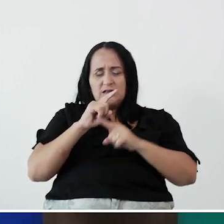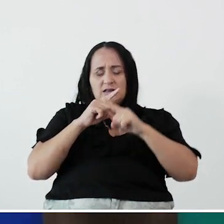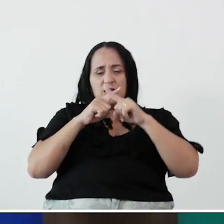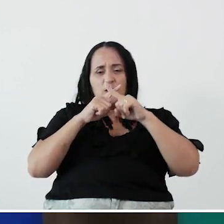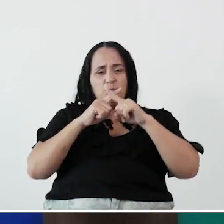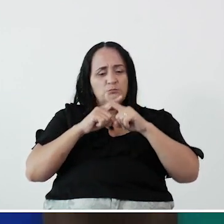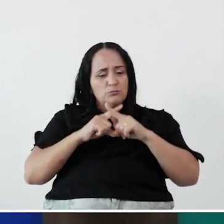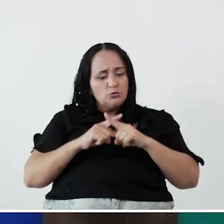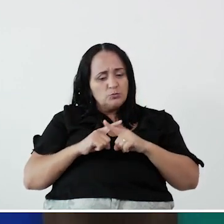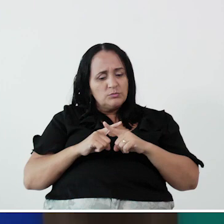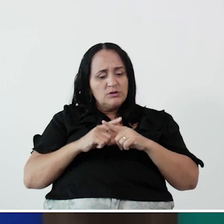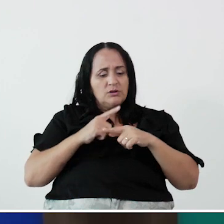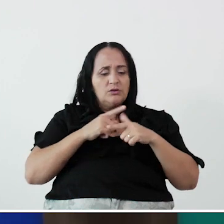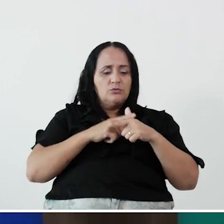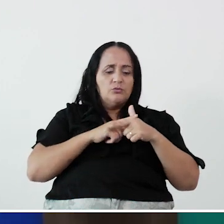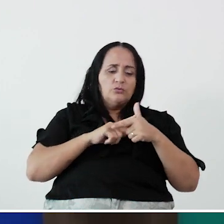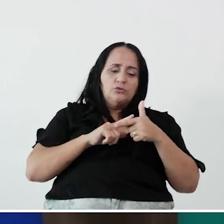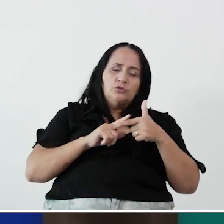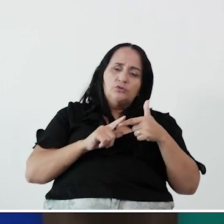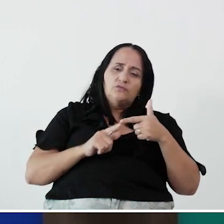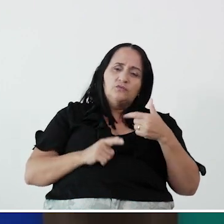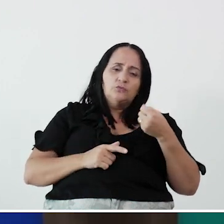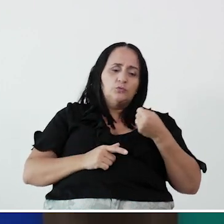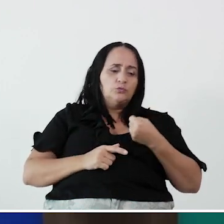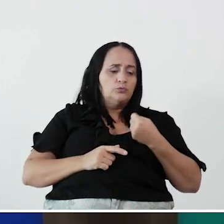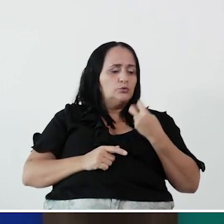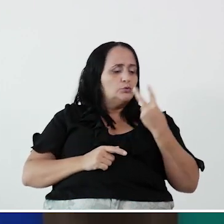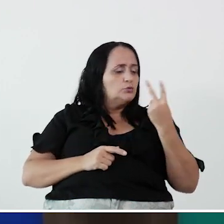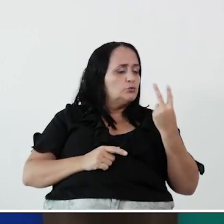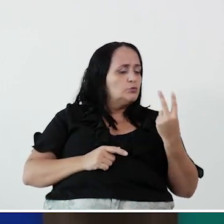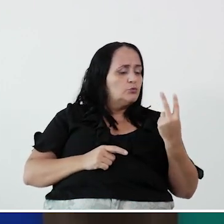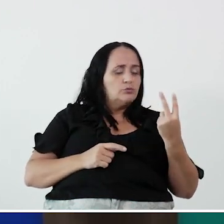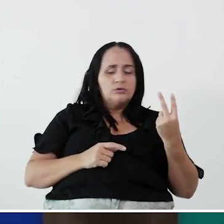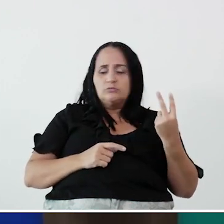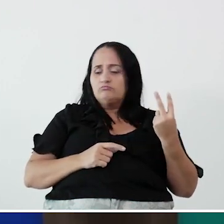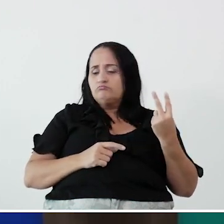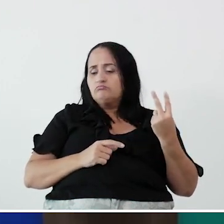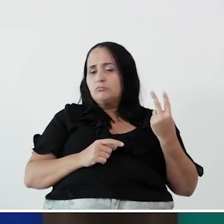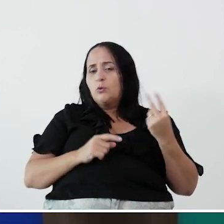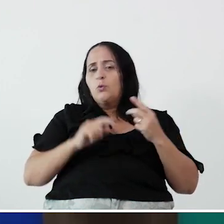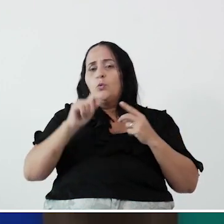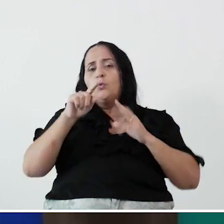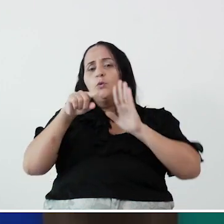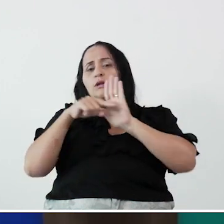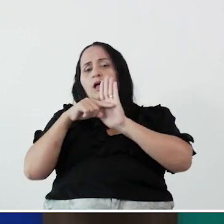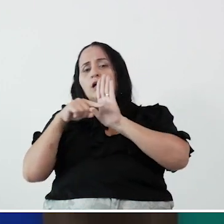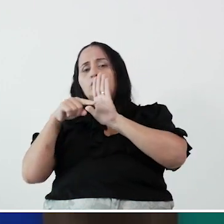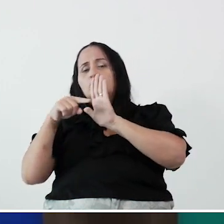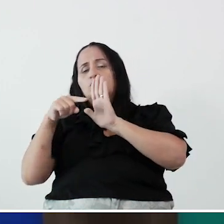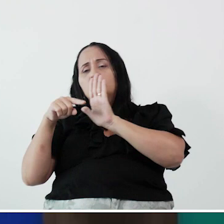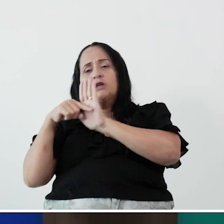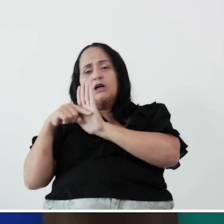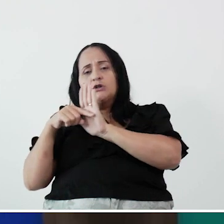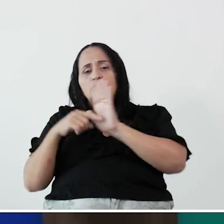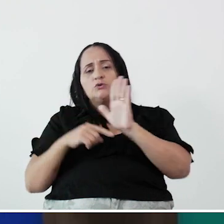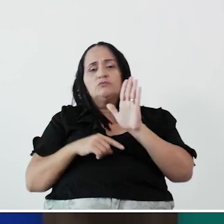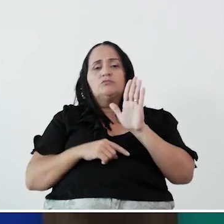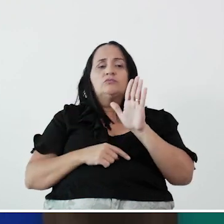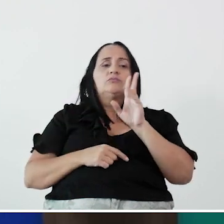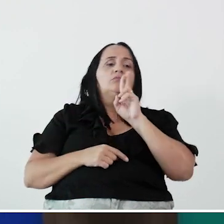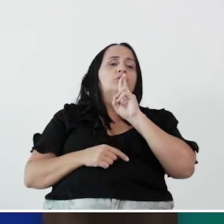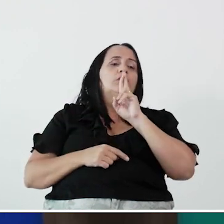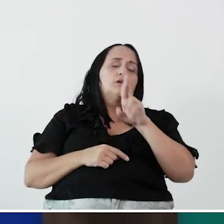ou dividindo dois números com sinais iguais, o resultado da operação será